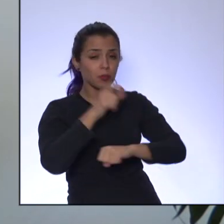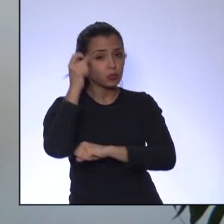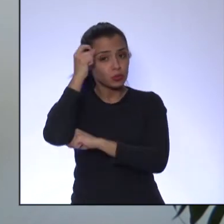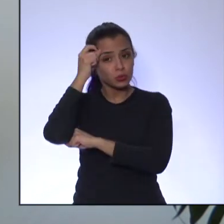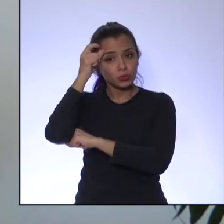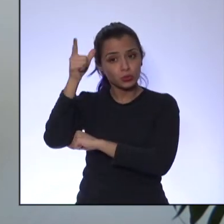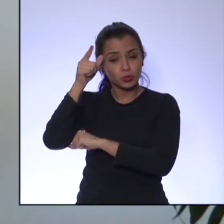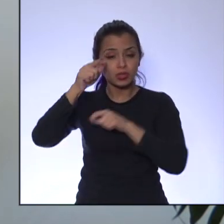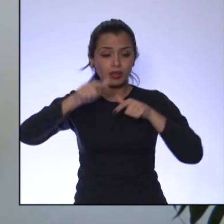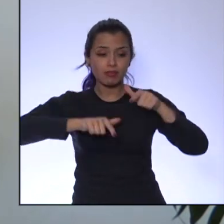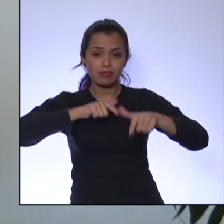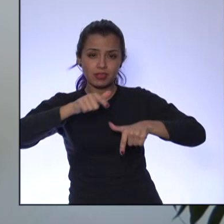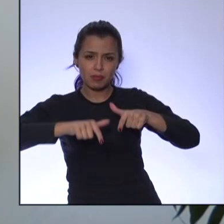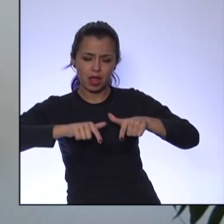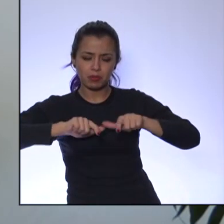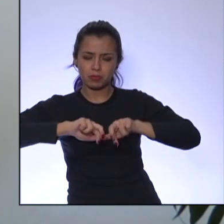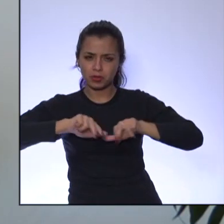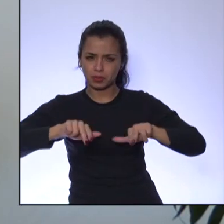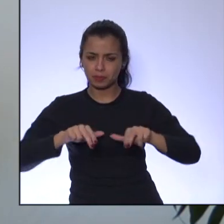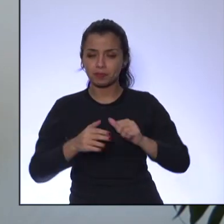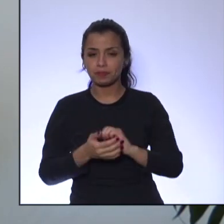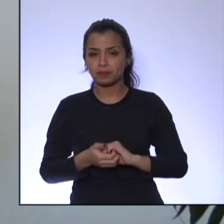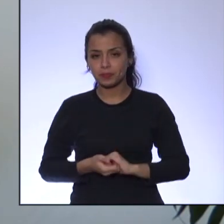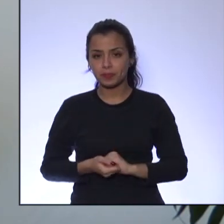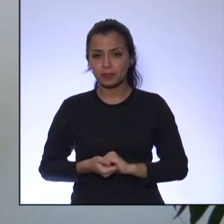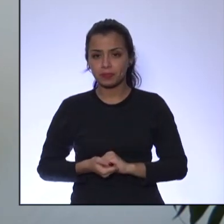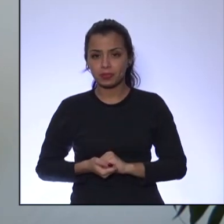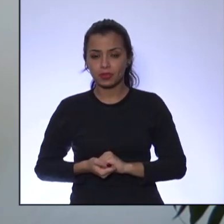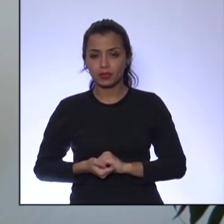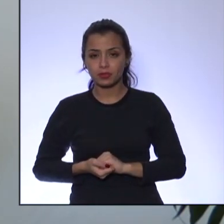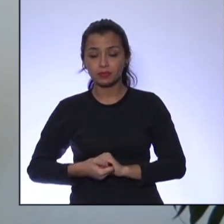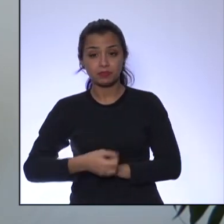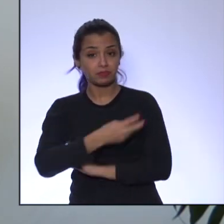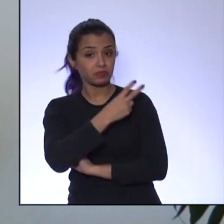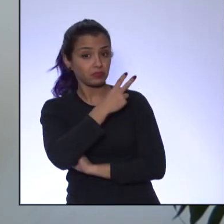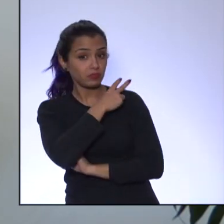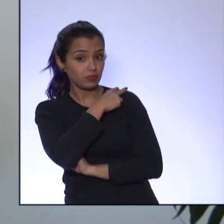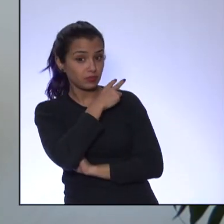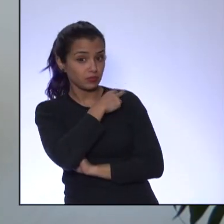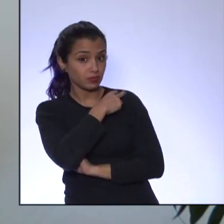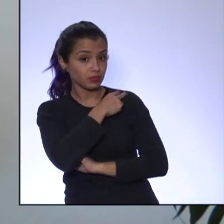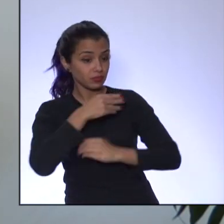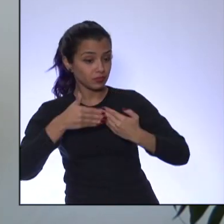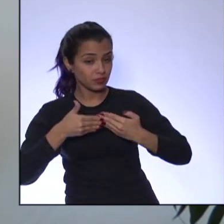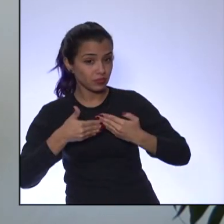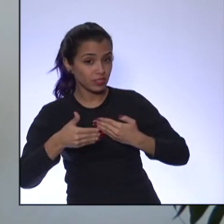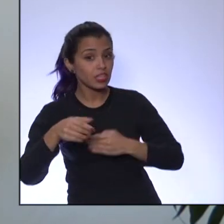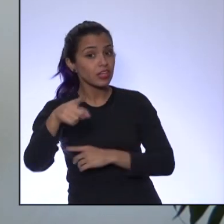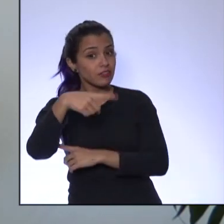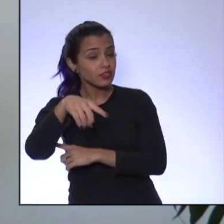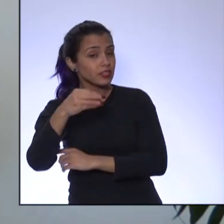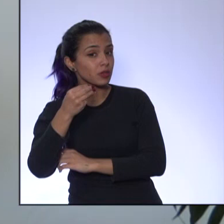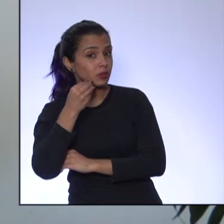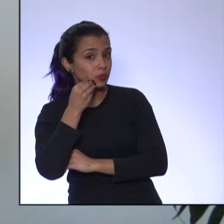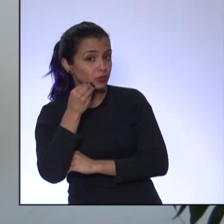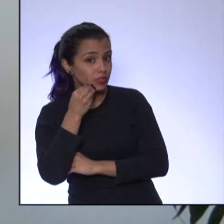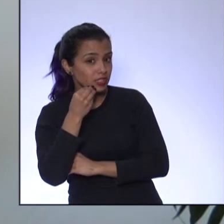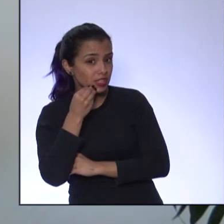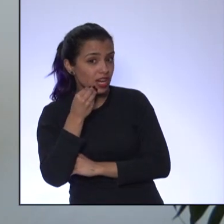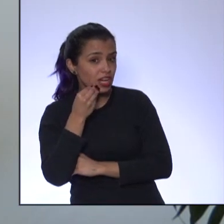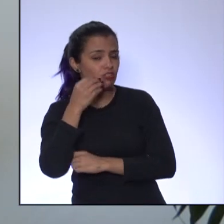e redes. Na segunda série do ensino médio, vocês terão a oportunidade, ao longo de todo o